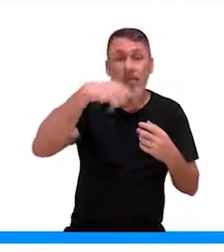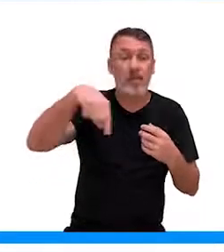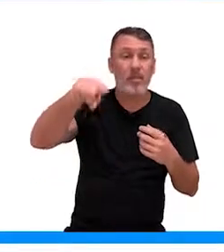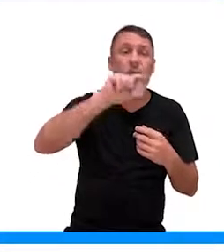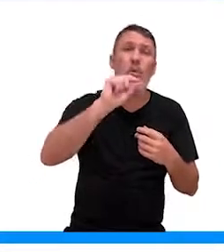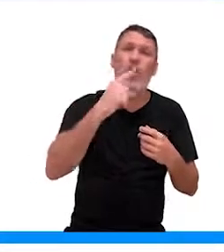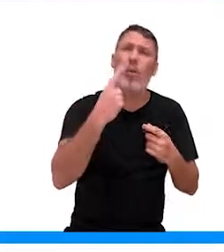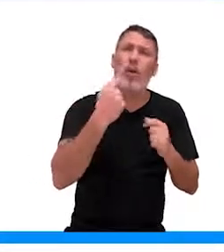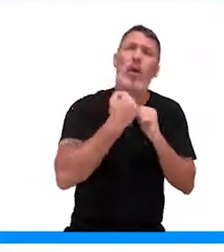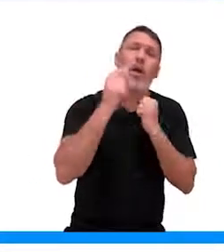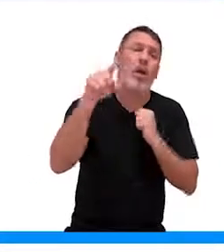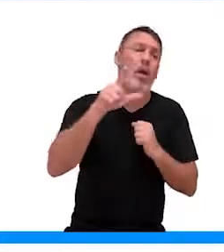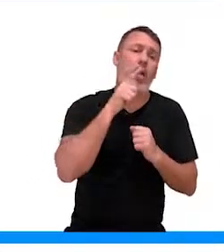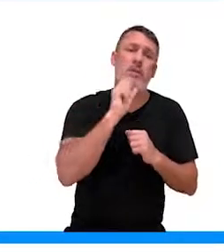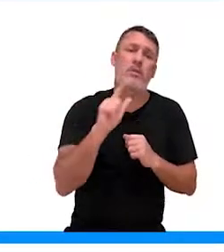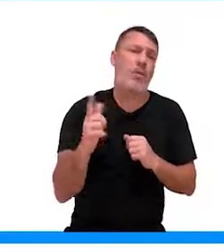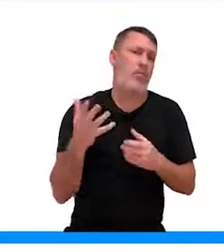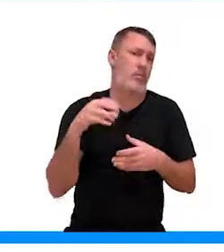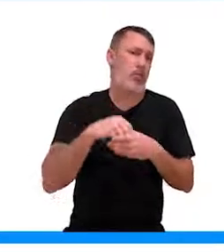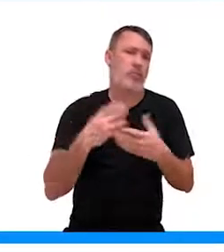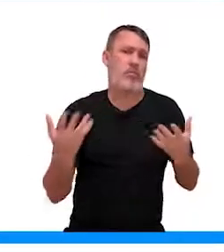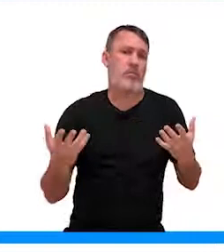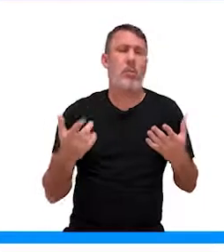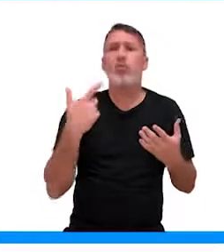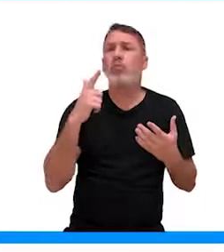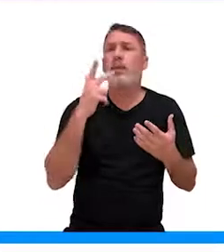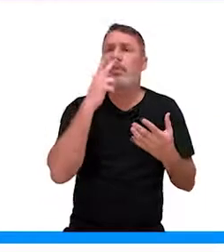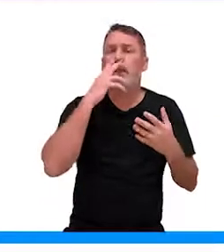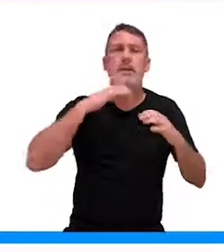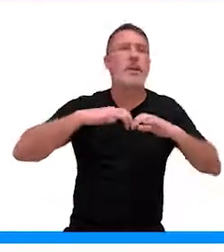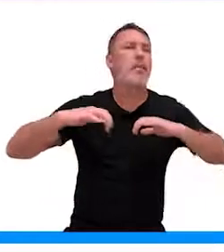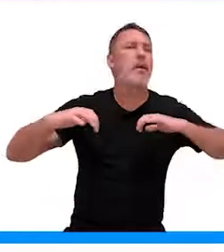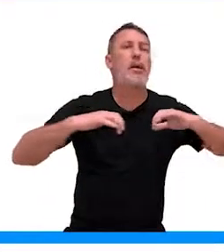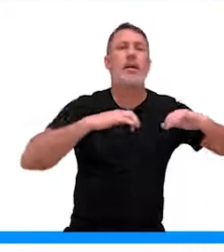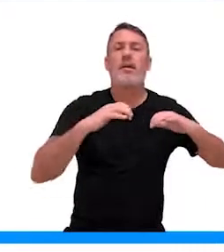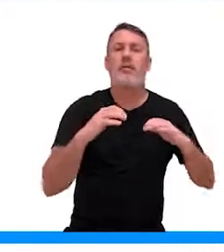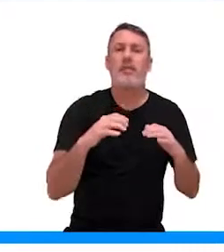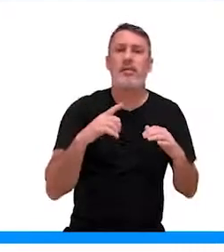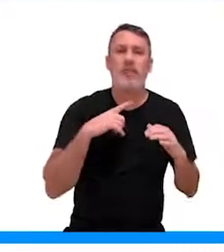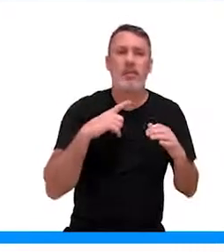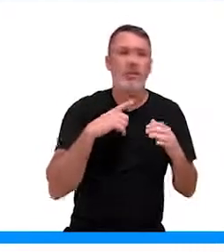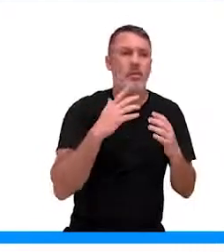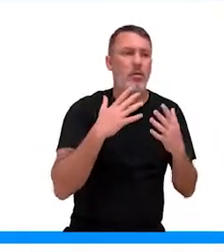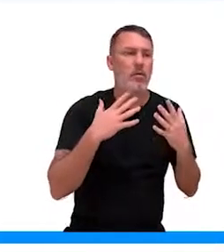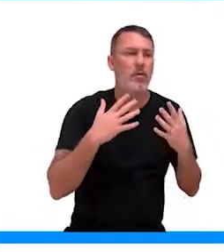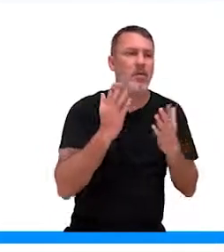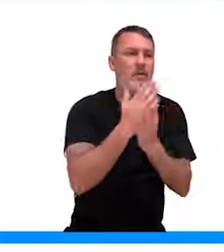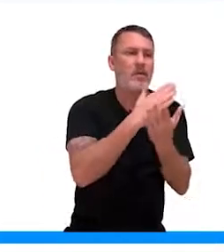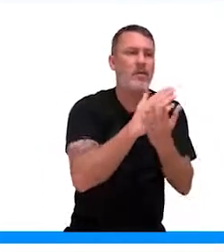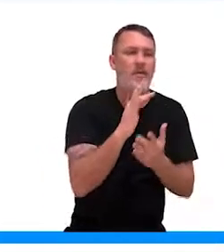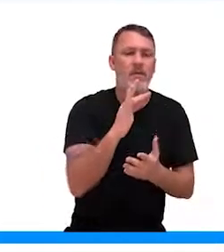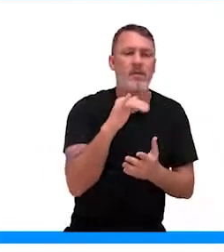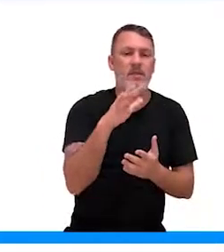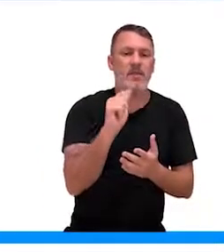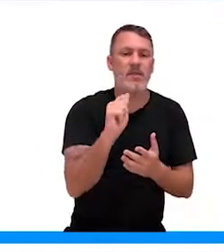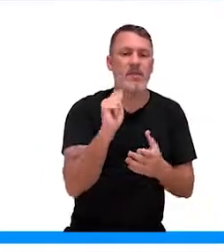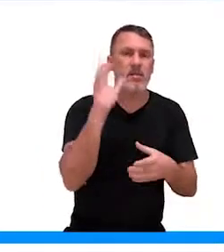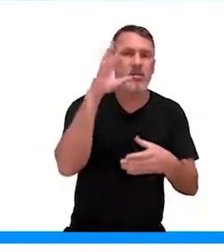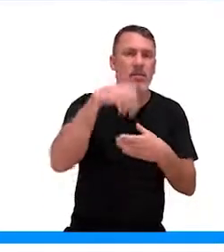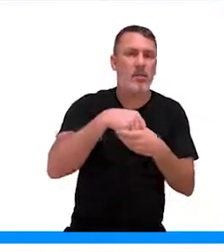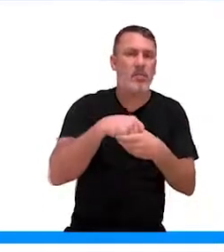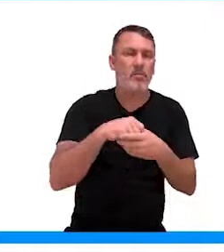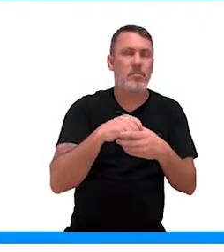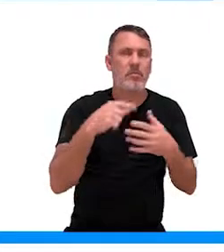água salgada. Nós não temos uma separação física, né, consolidada, relevante